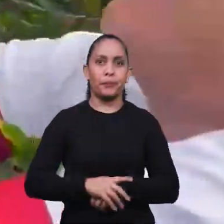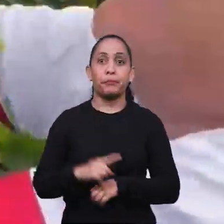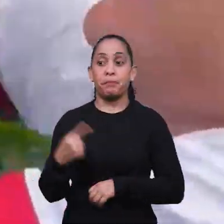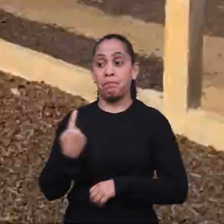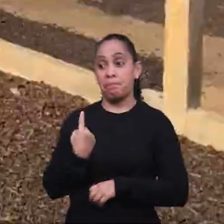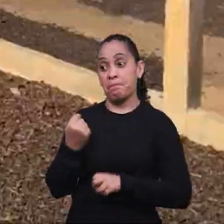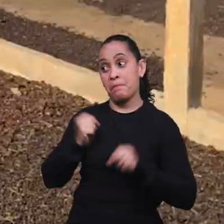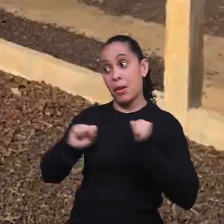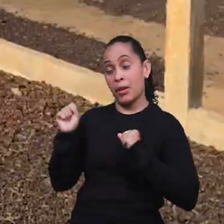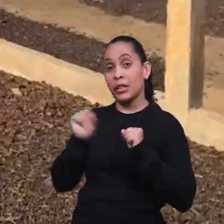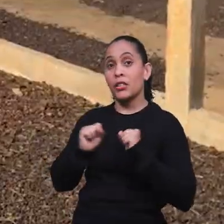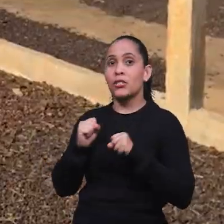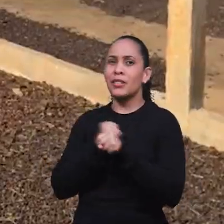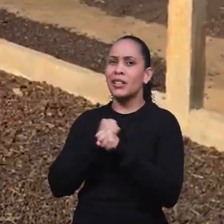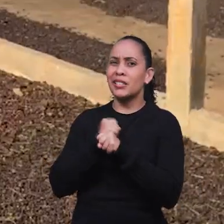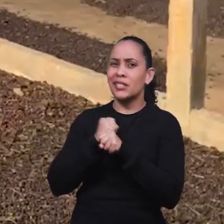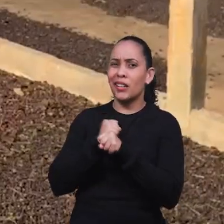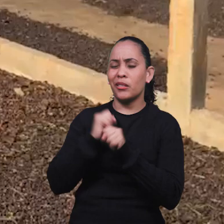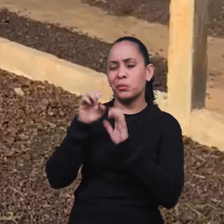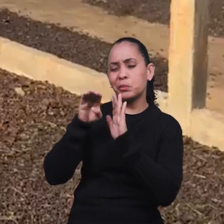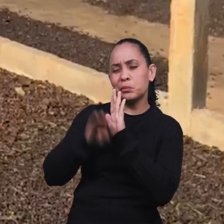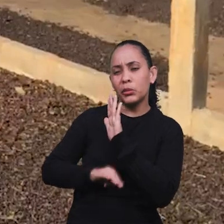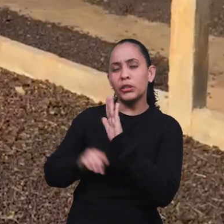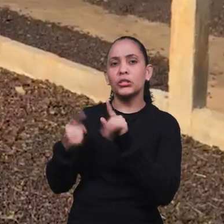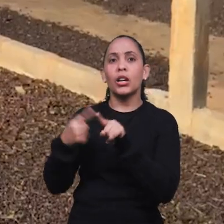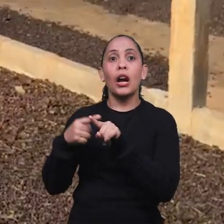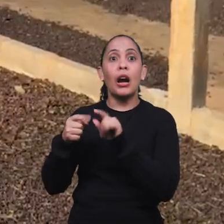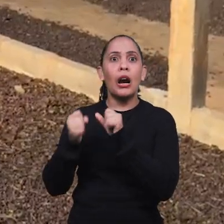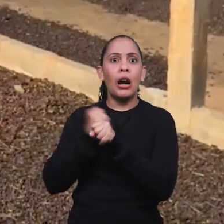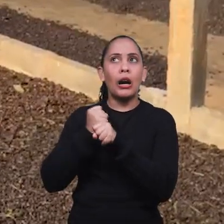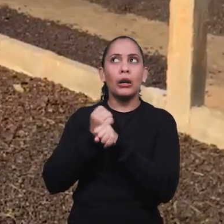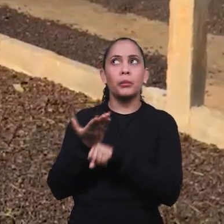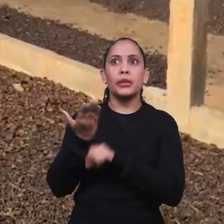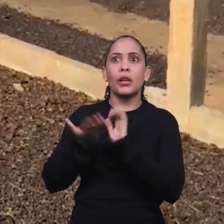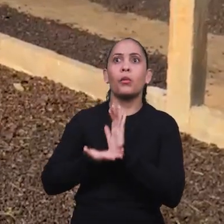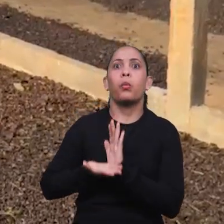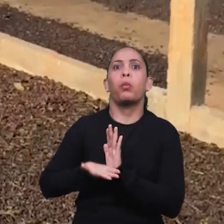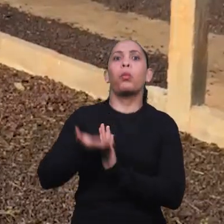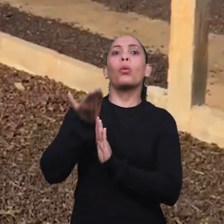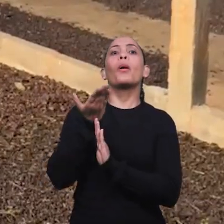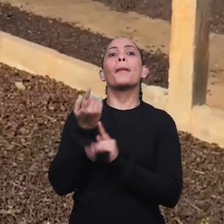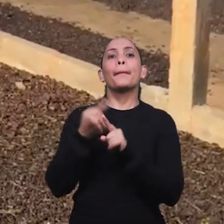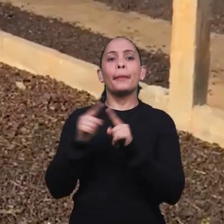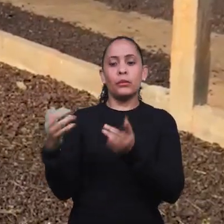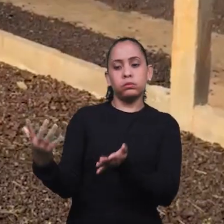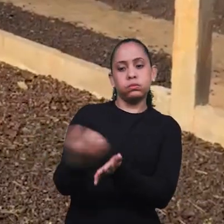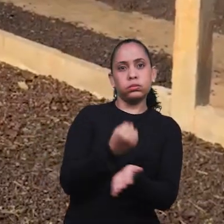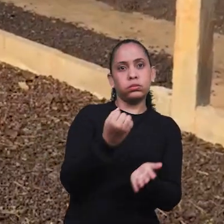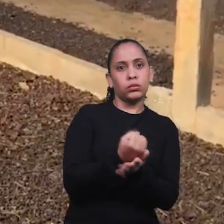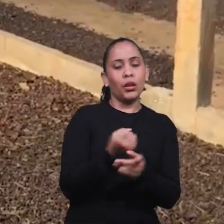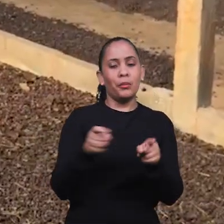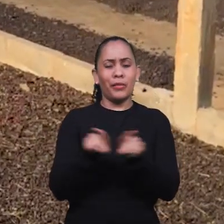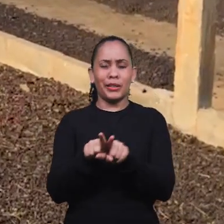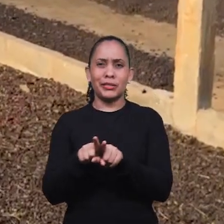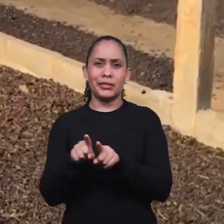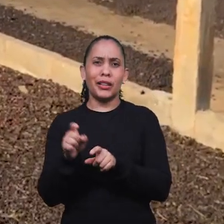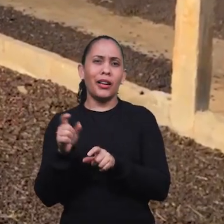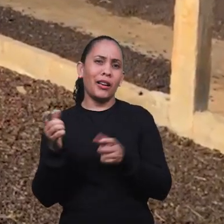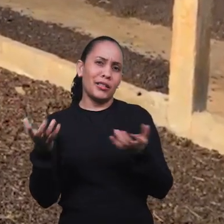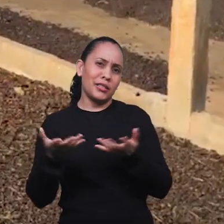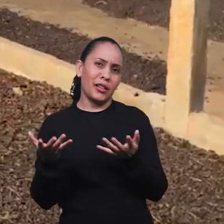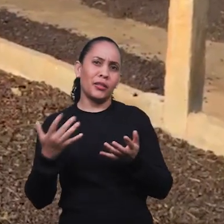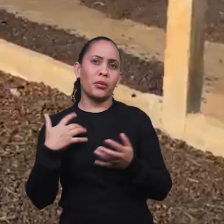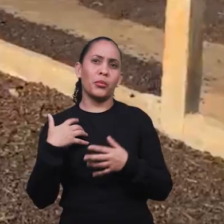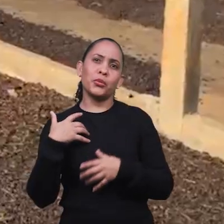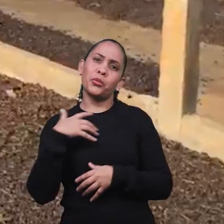são boas. A minha expectativa para esse ano é baixa, porque ano passado deu bastante. E esse ano a minha produção é muito fraca, entendeu? Só que